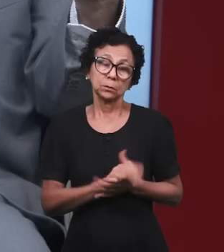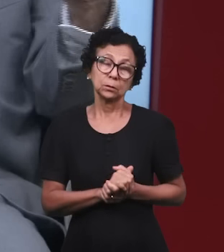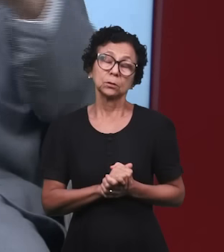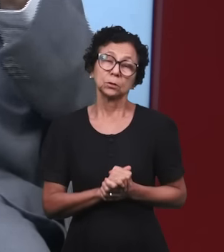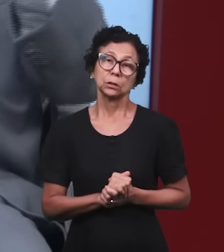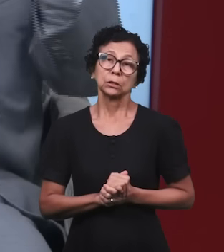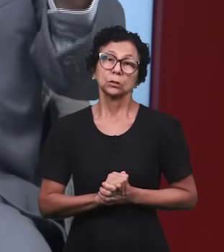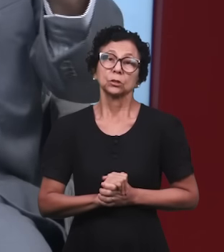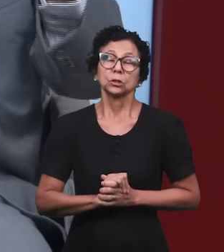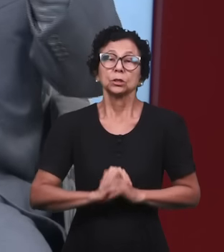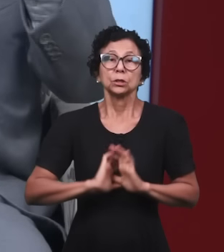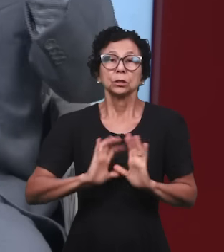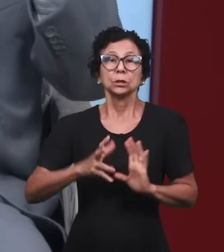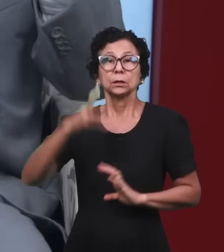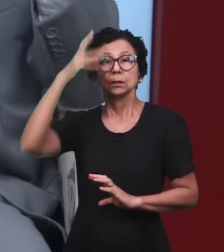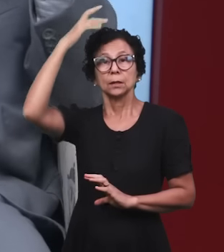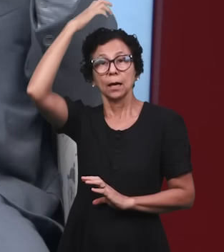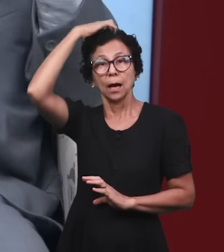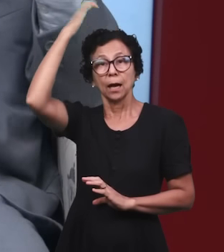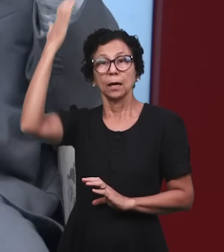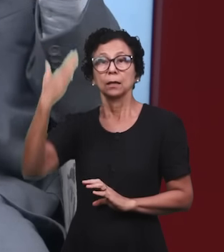assumindo também um tipo do